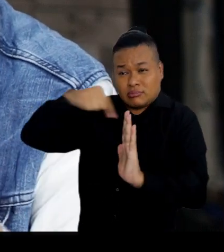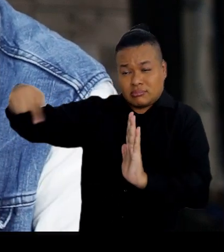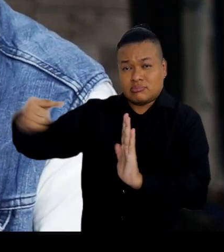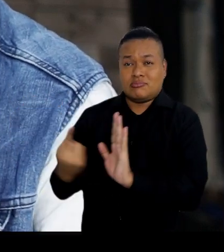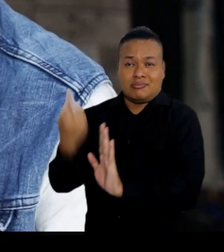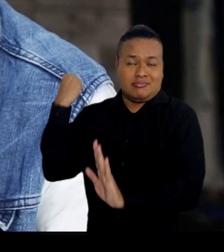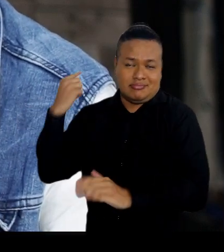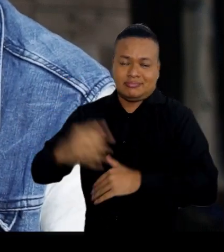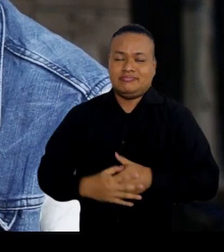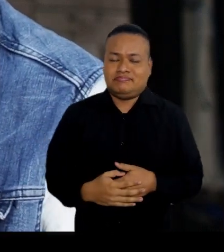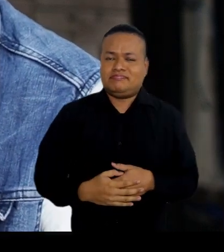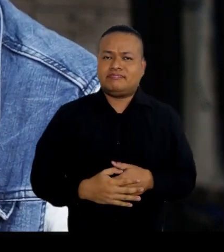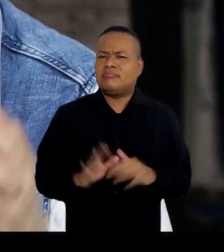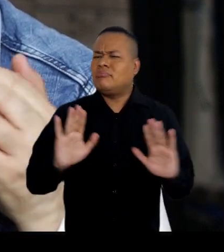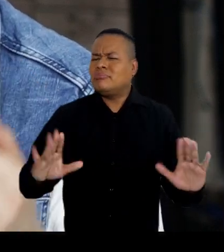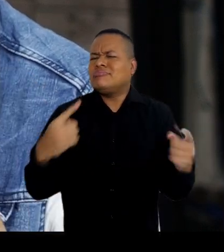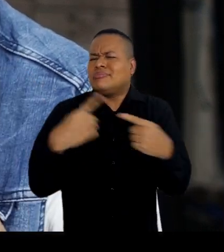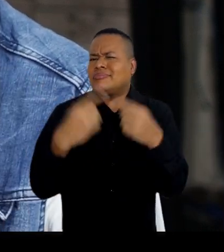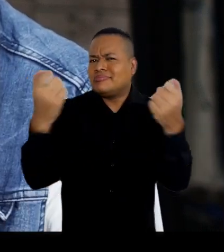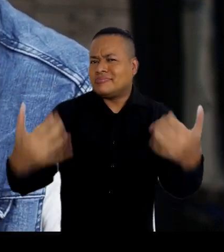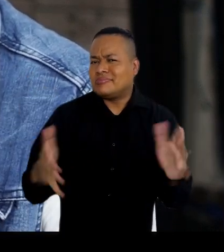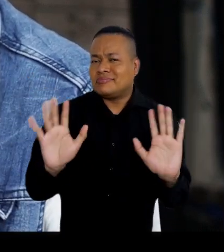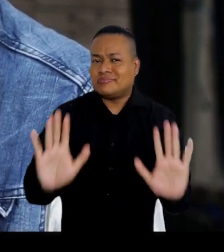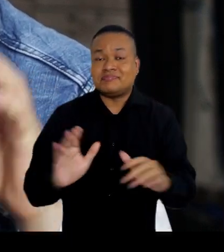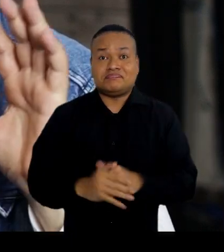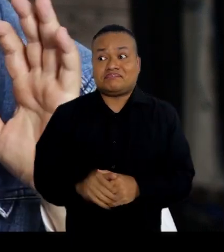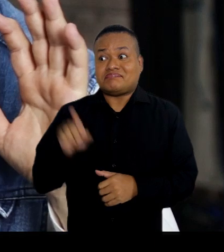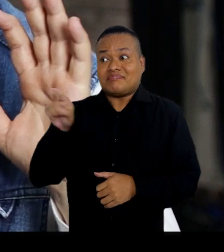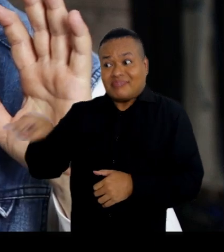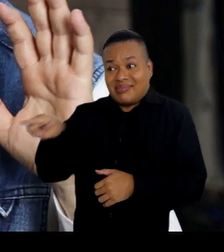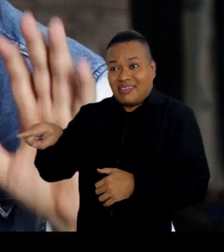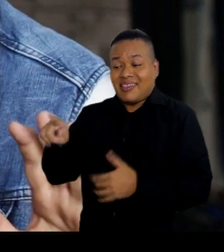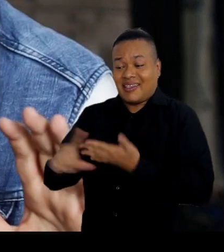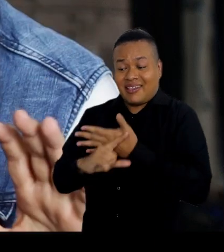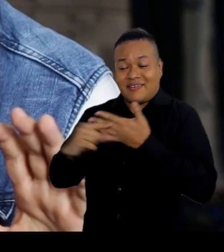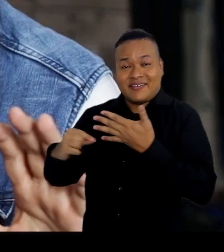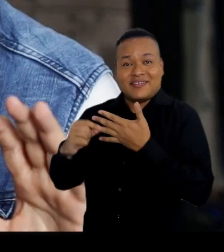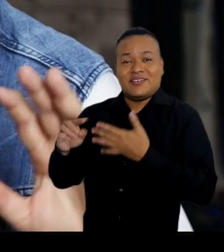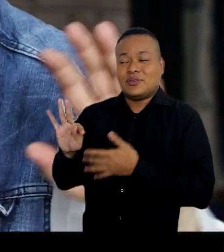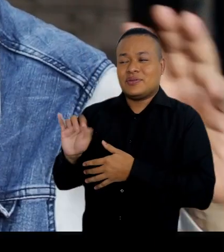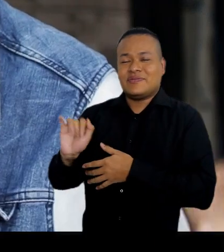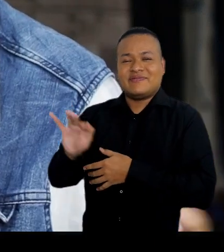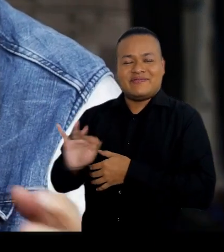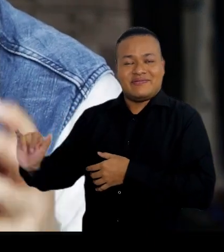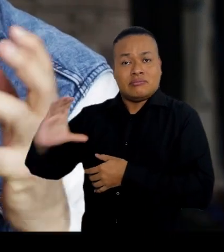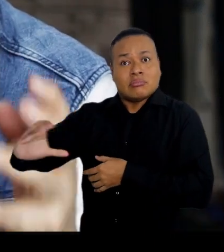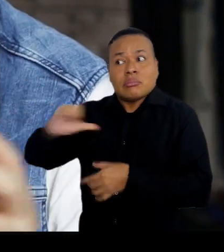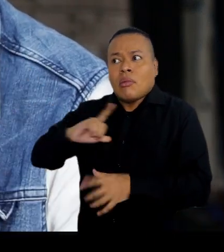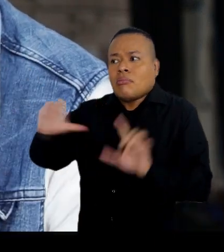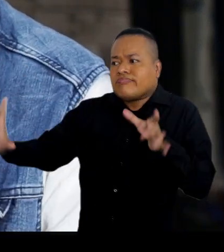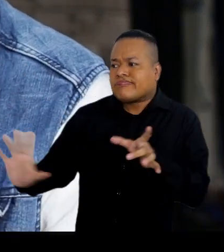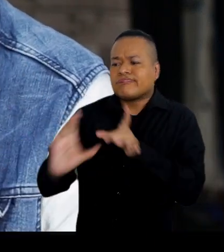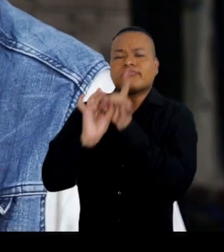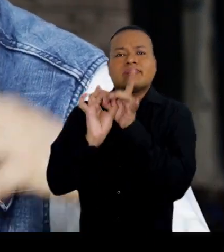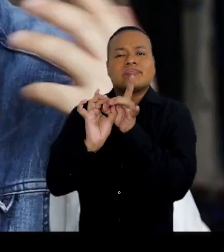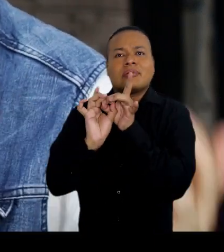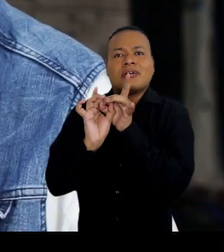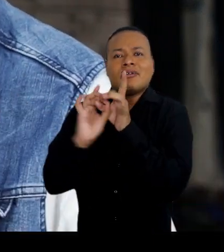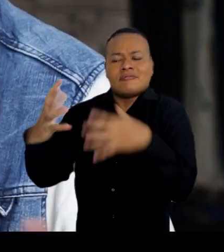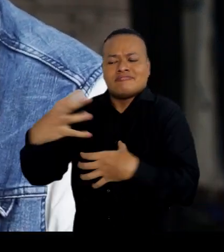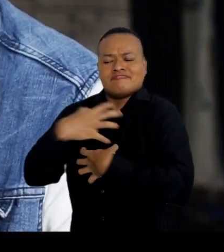época, daquele tempo, não é? E por que eu falo isso? Porque a obra do Jorge Tuffi, ela está conectada com